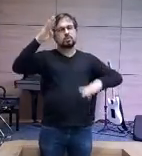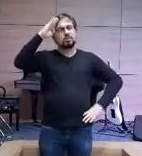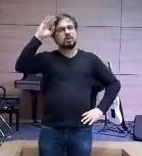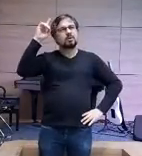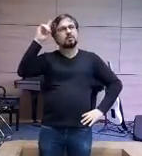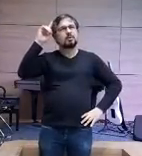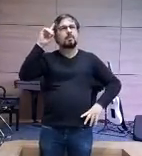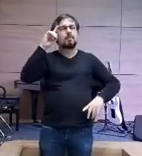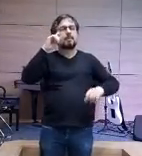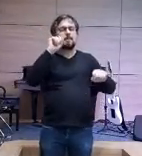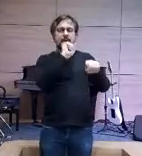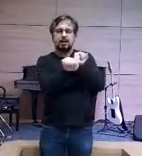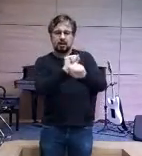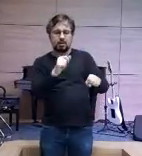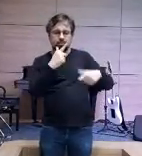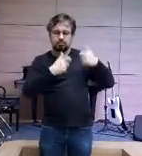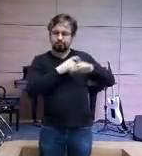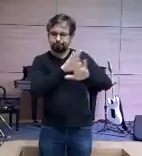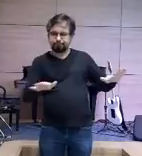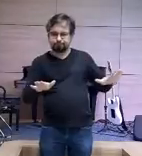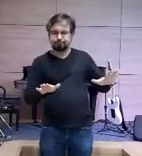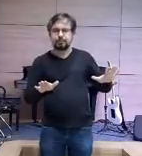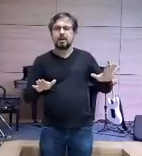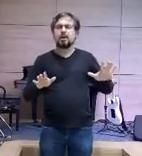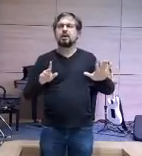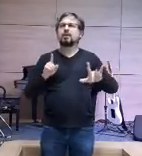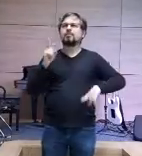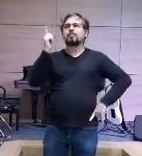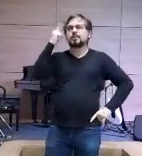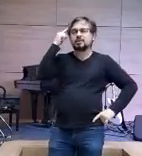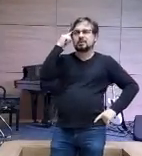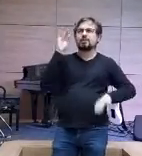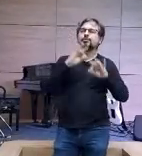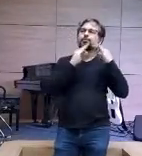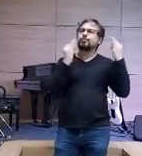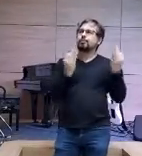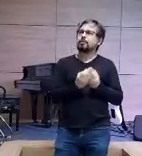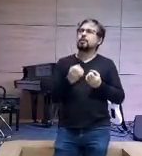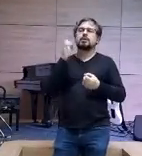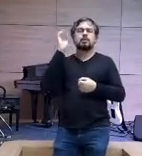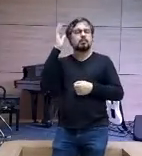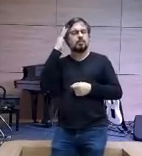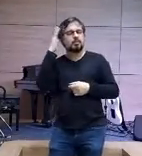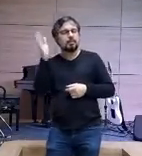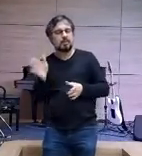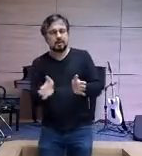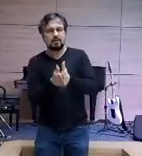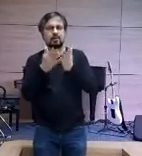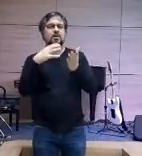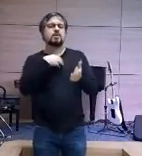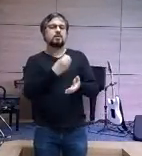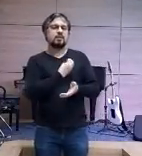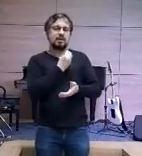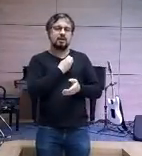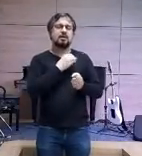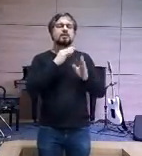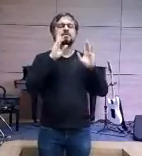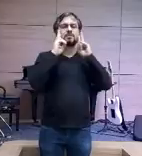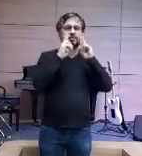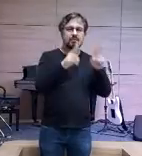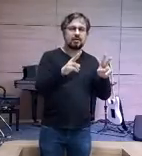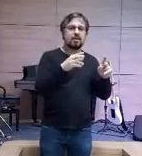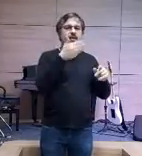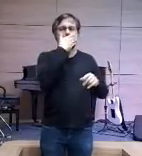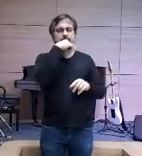começaram a lembrar como que era maravilhoso está em casa olhando o pai a mãe o irmão os amigos e celebrando